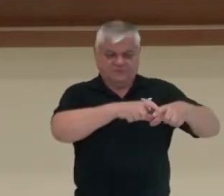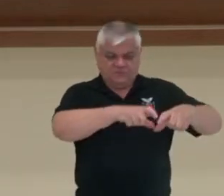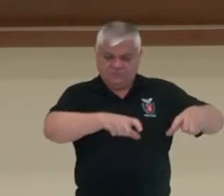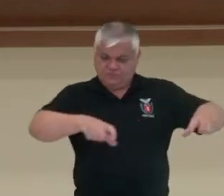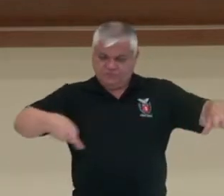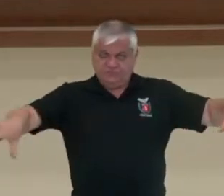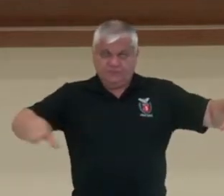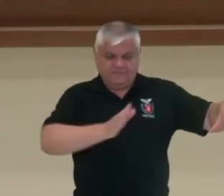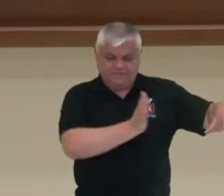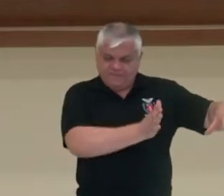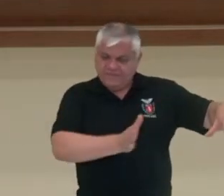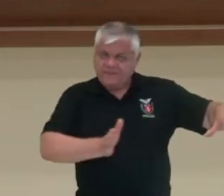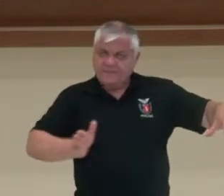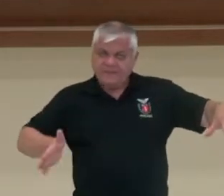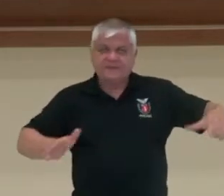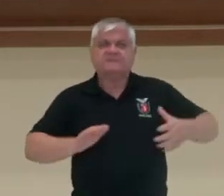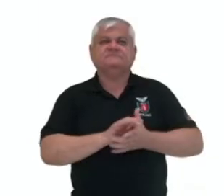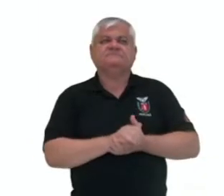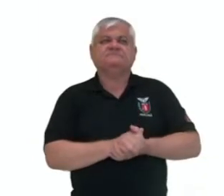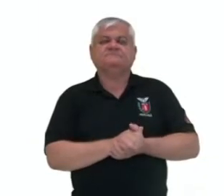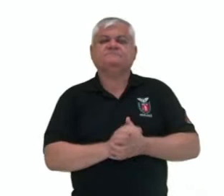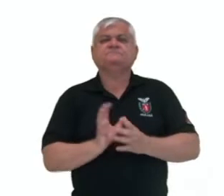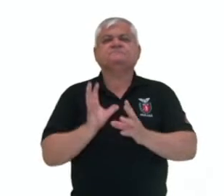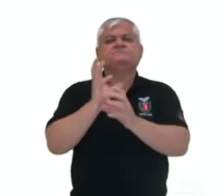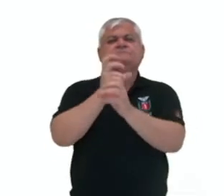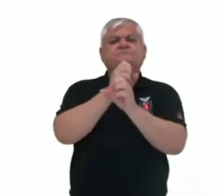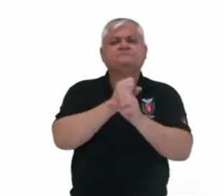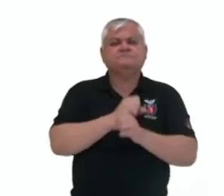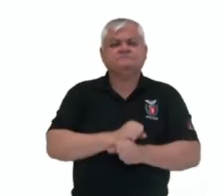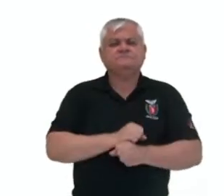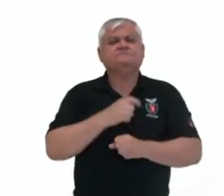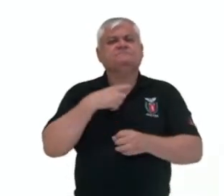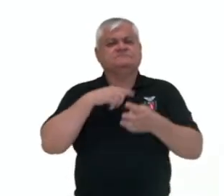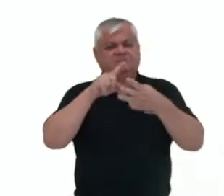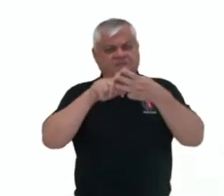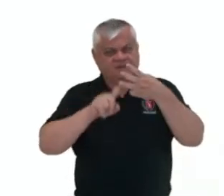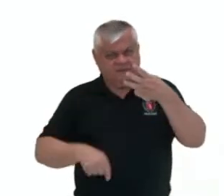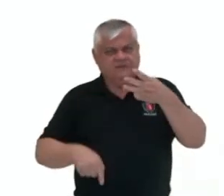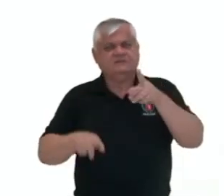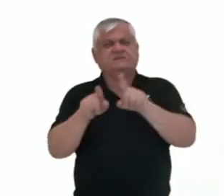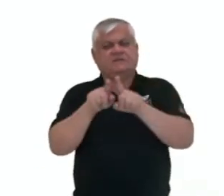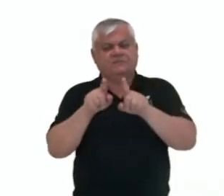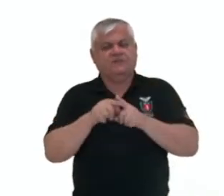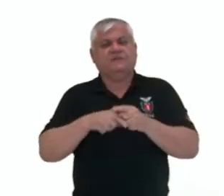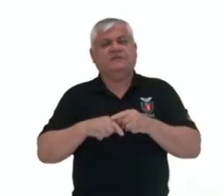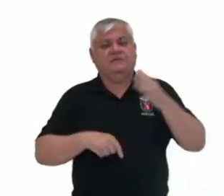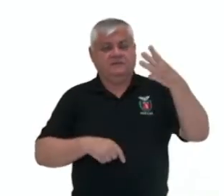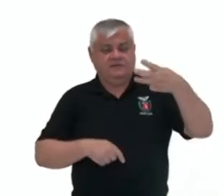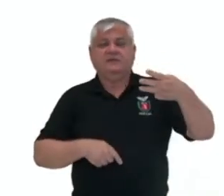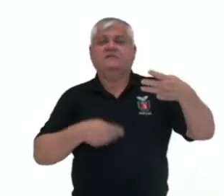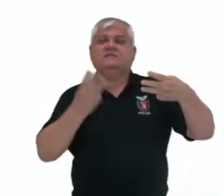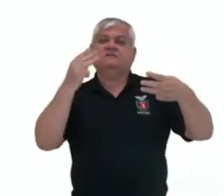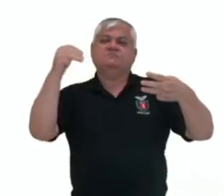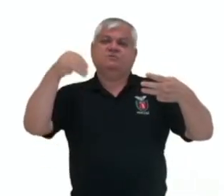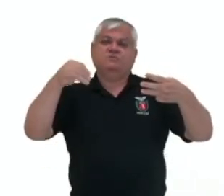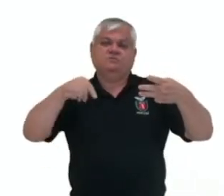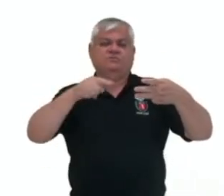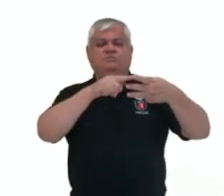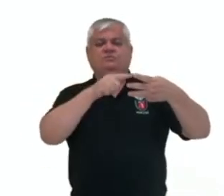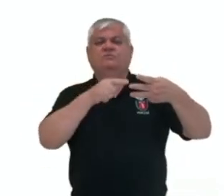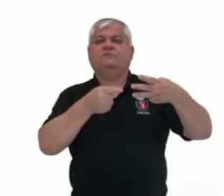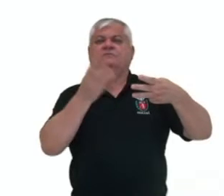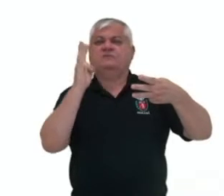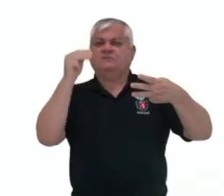de esgrima. A pontuação. Então são 3 rounds de 3 minutos cada. E dentro desses 3 minutos